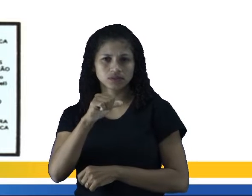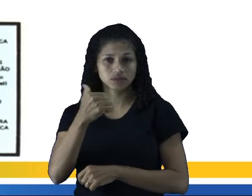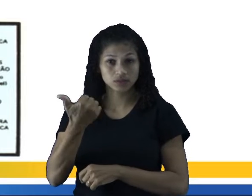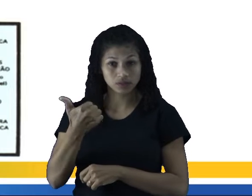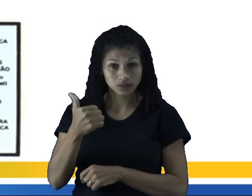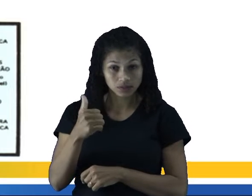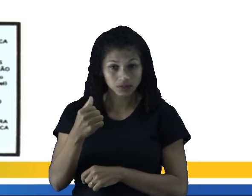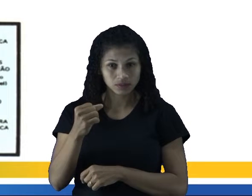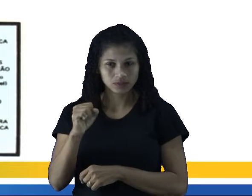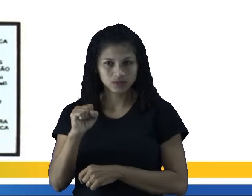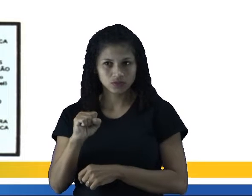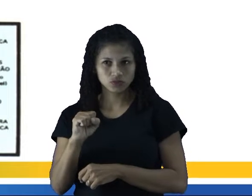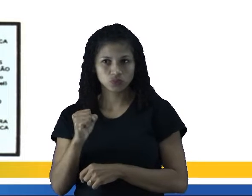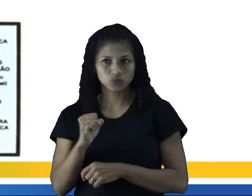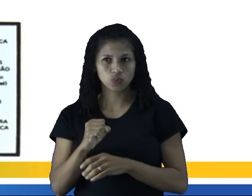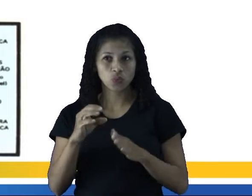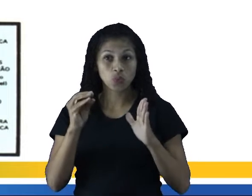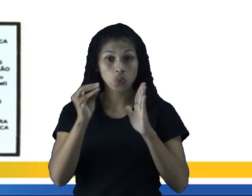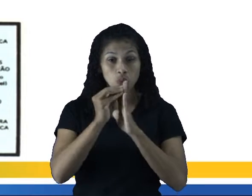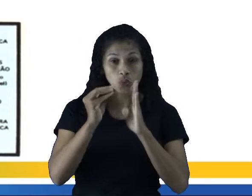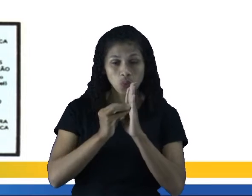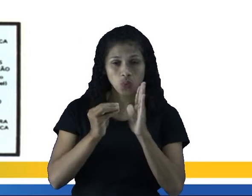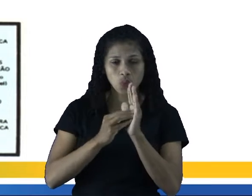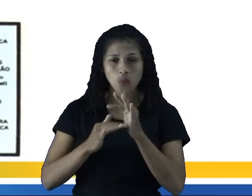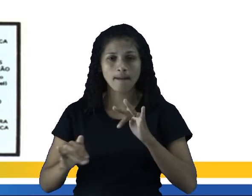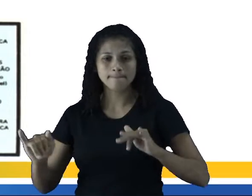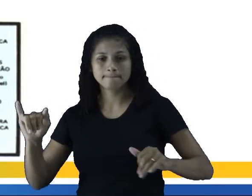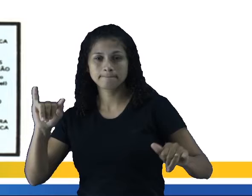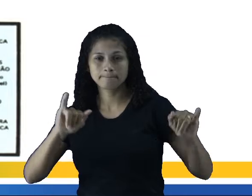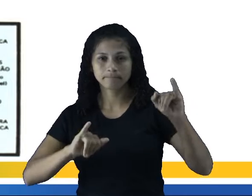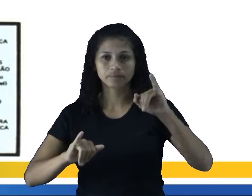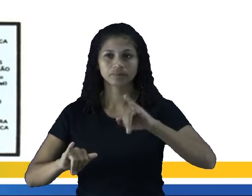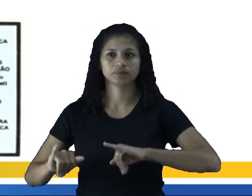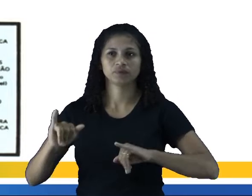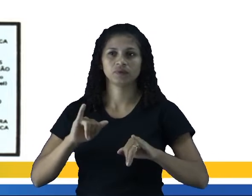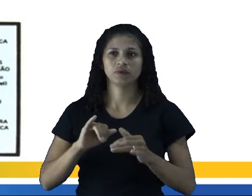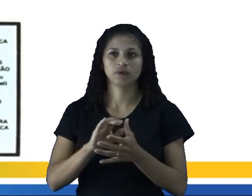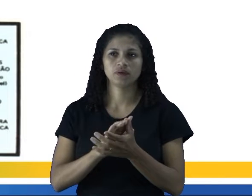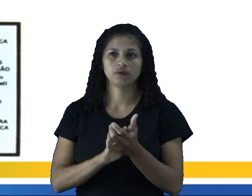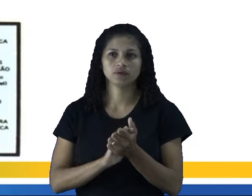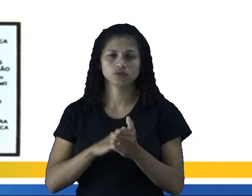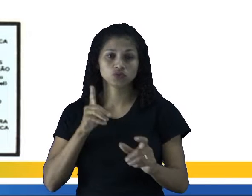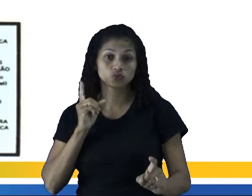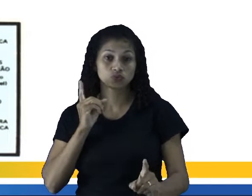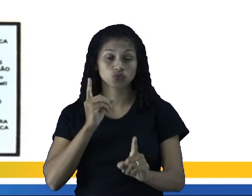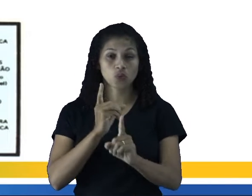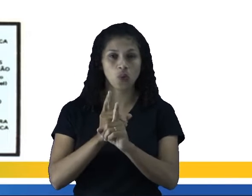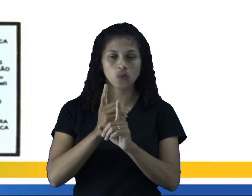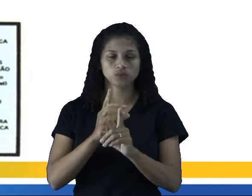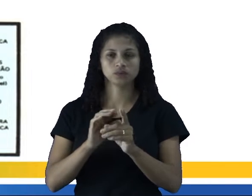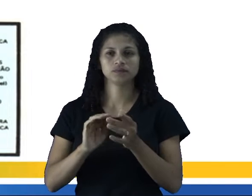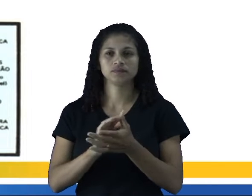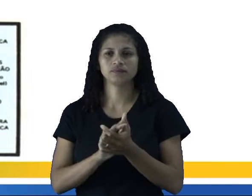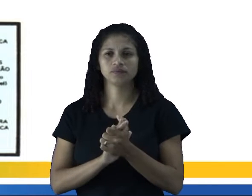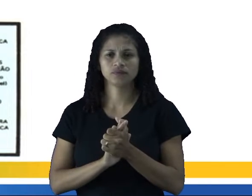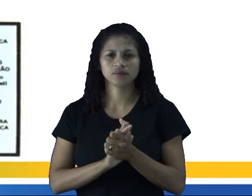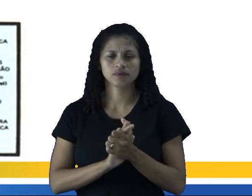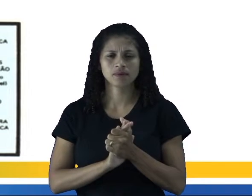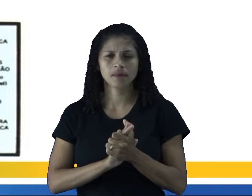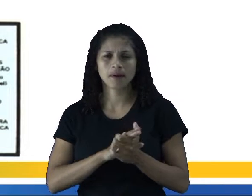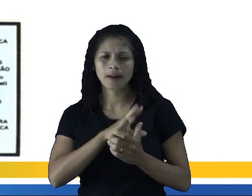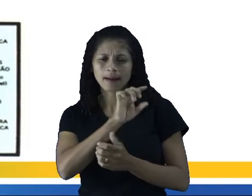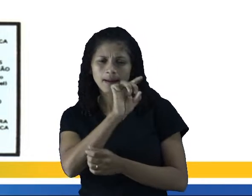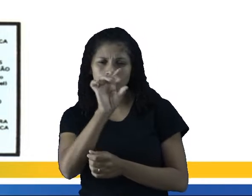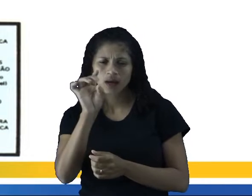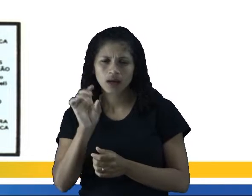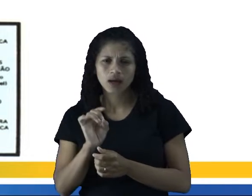elementos químicos. São vários, né, gente? São vários elementos químicos que a gente encontra ali na tabela periódica. Então cada um daqueles quadradinhos